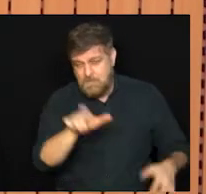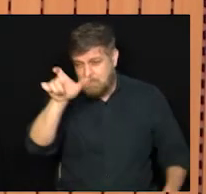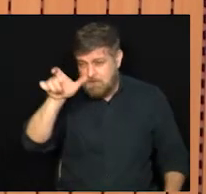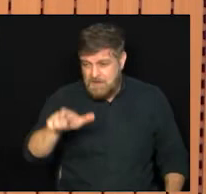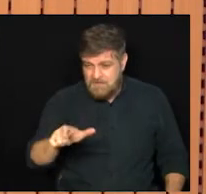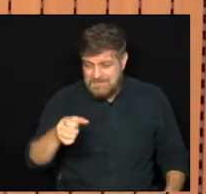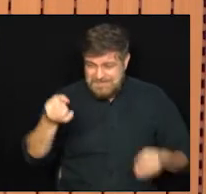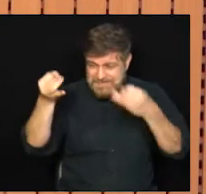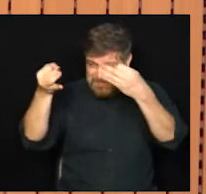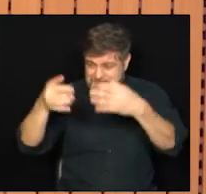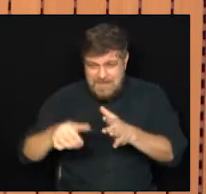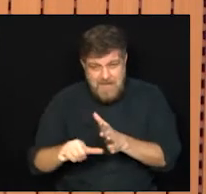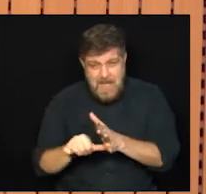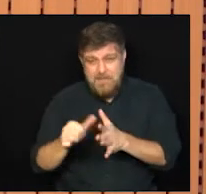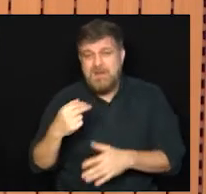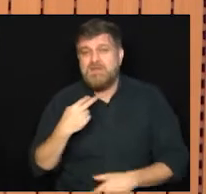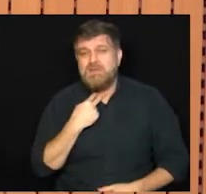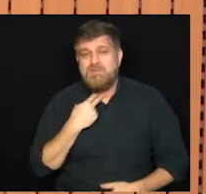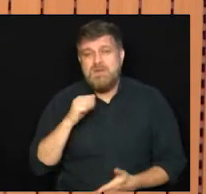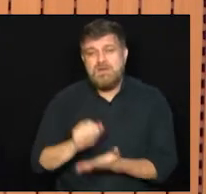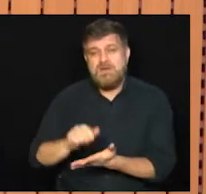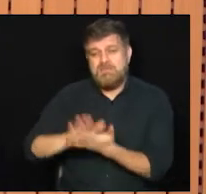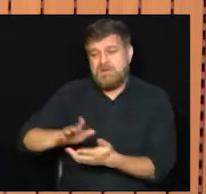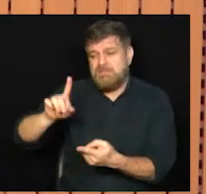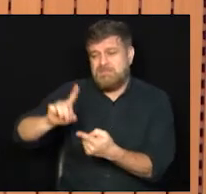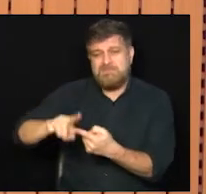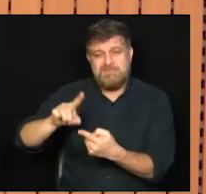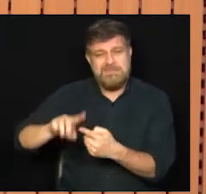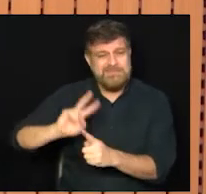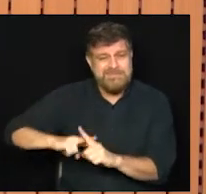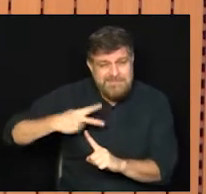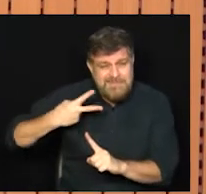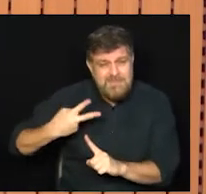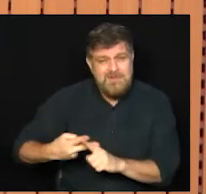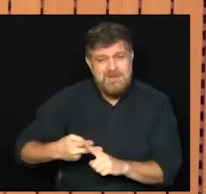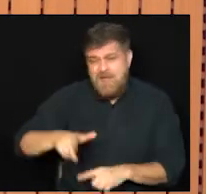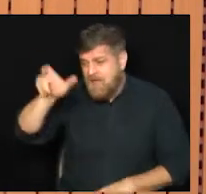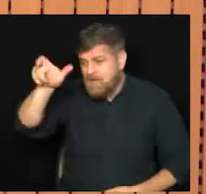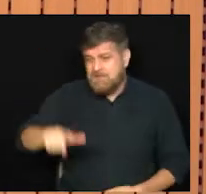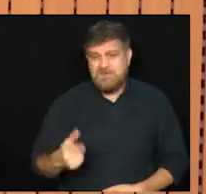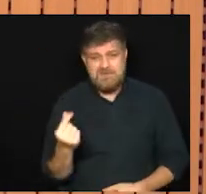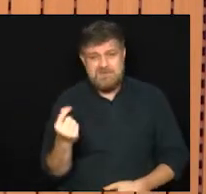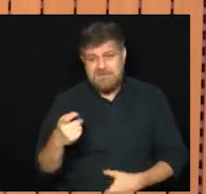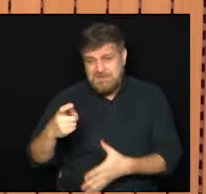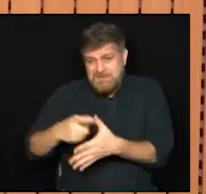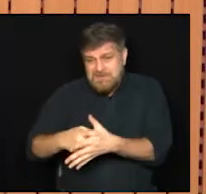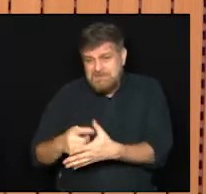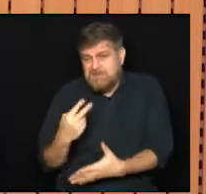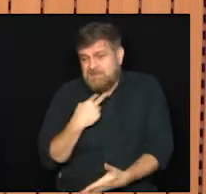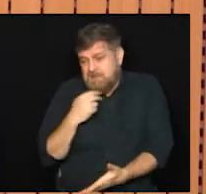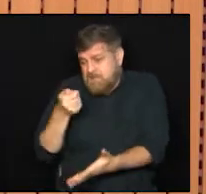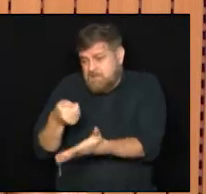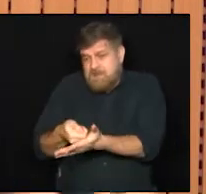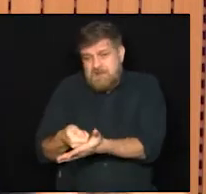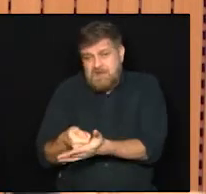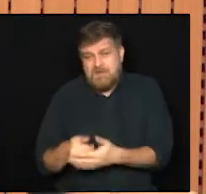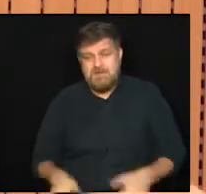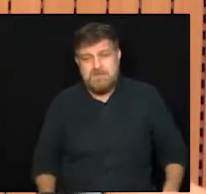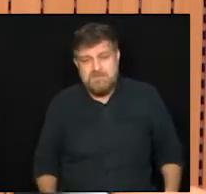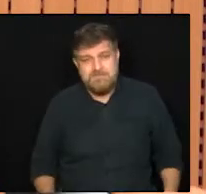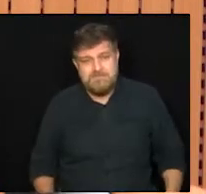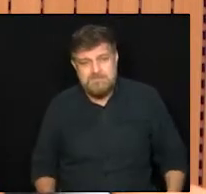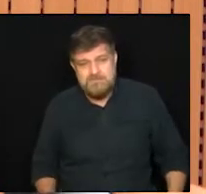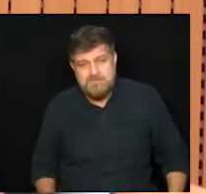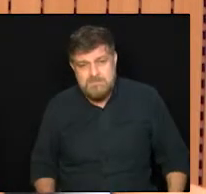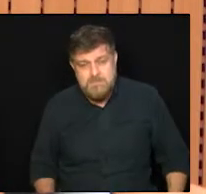olhar, primeiro assim, não penalizar duplamente aquele que não pagou, né? Ninguém não pagou porque não quis, né?